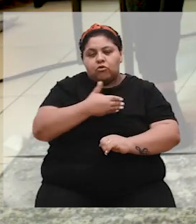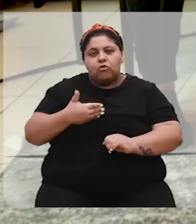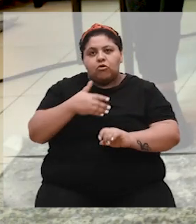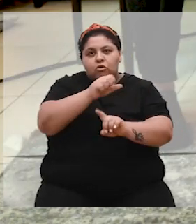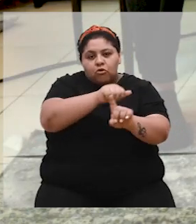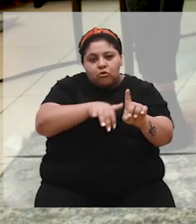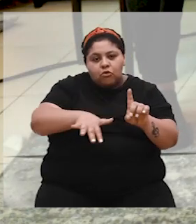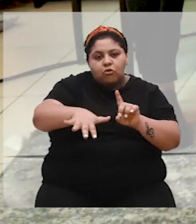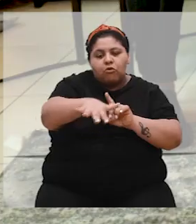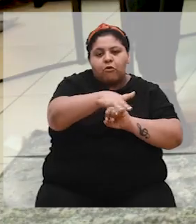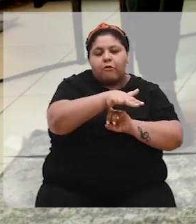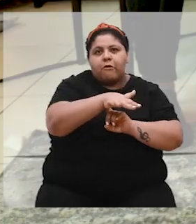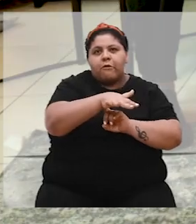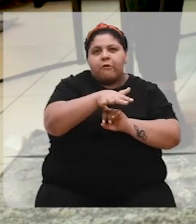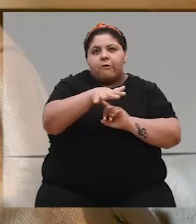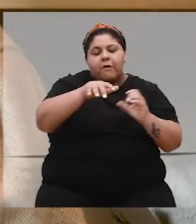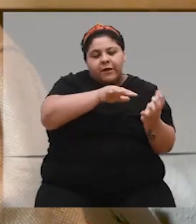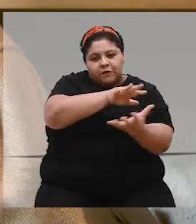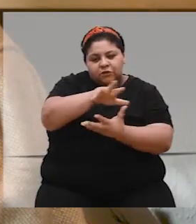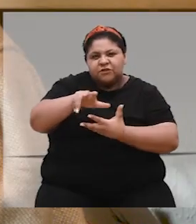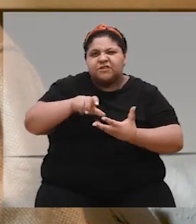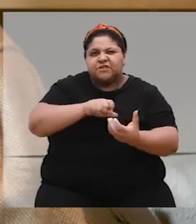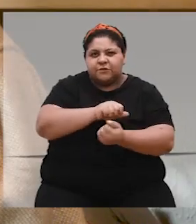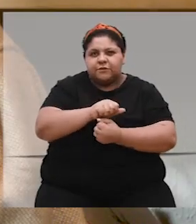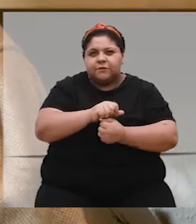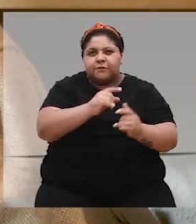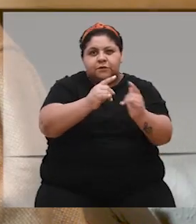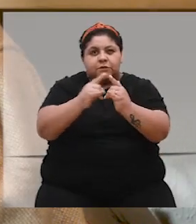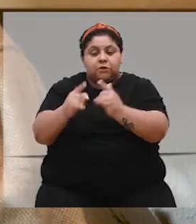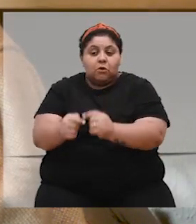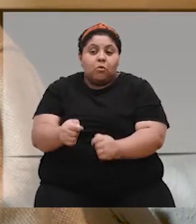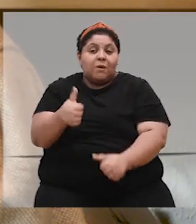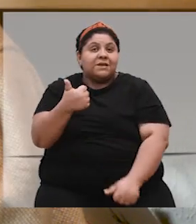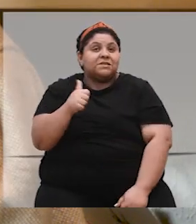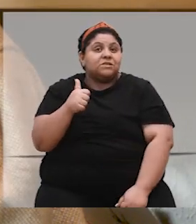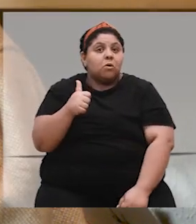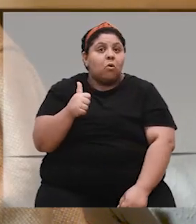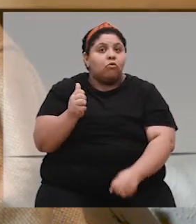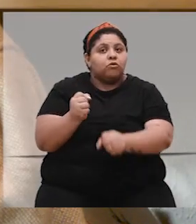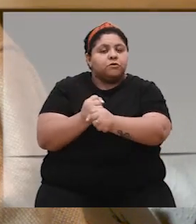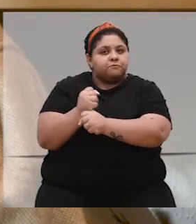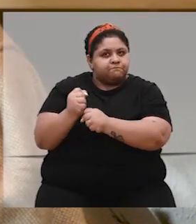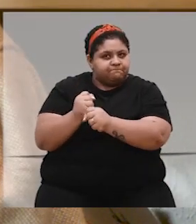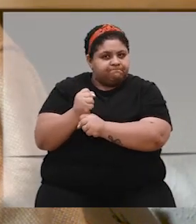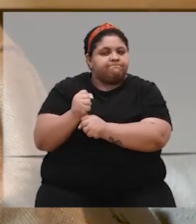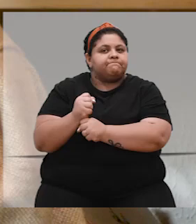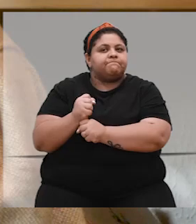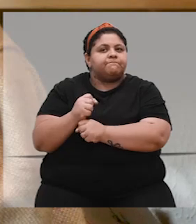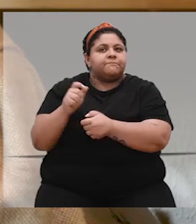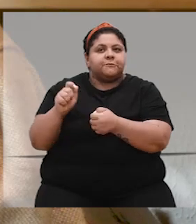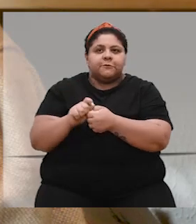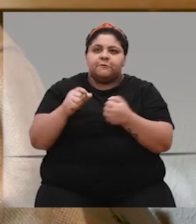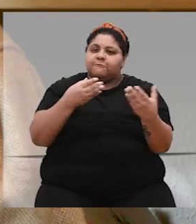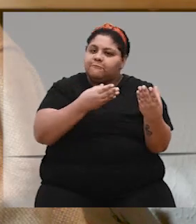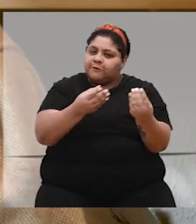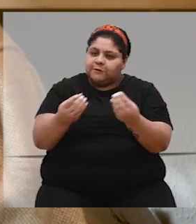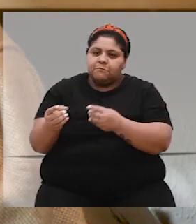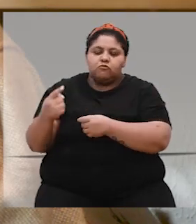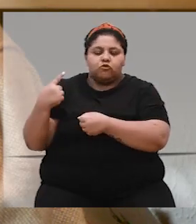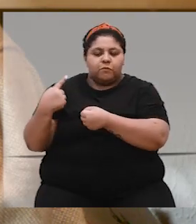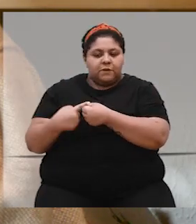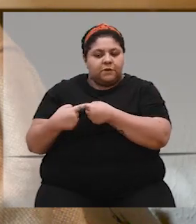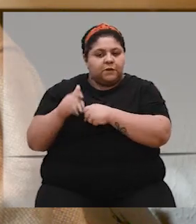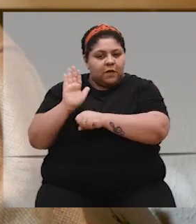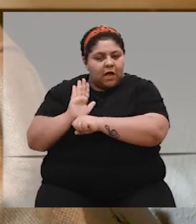a sustentabilidade dessa instituição, que já está chegando a 11 anos e que quer ainda fazer muito por